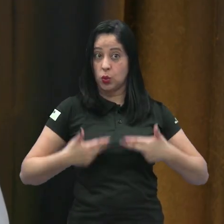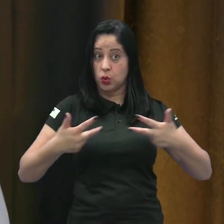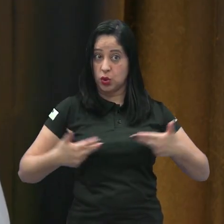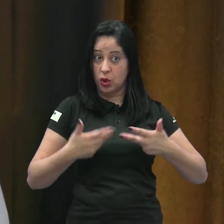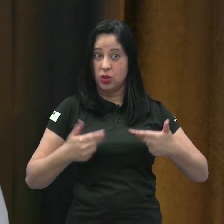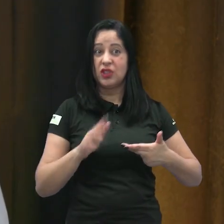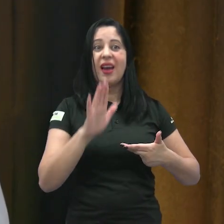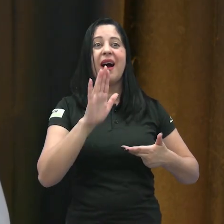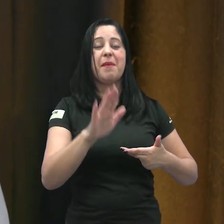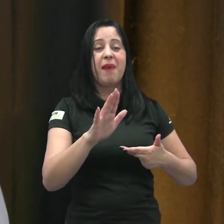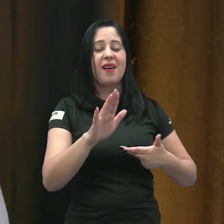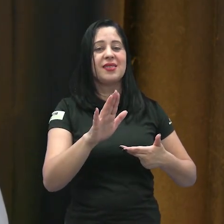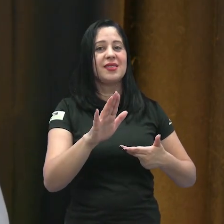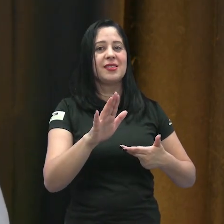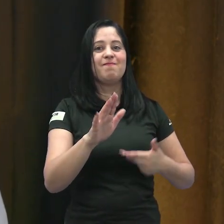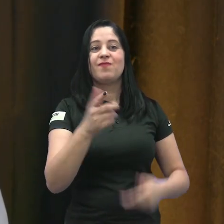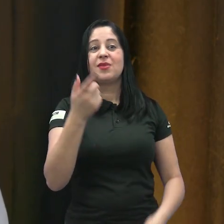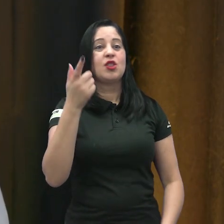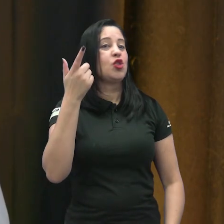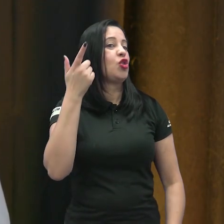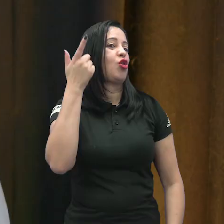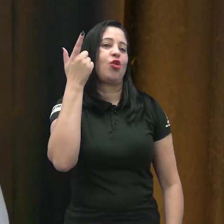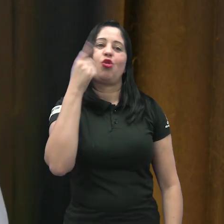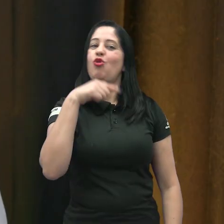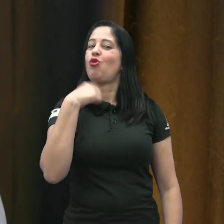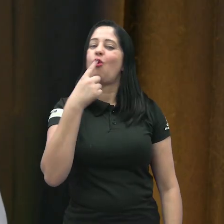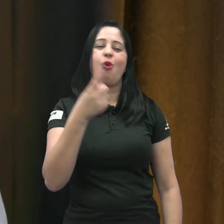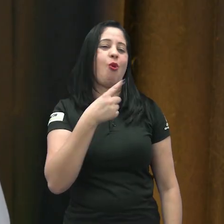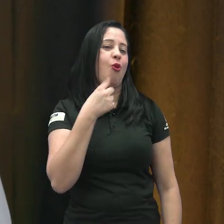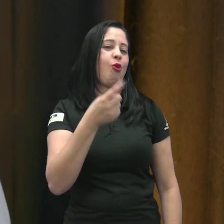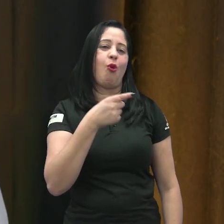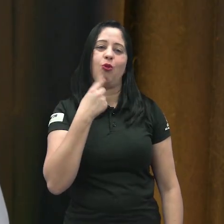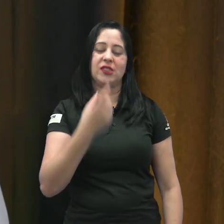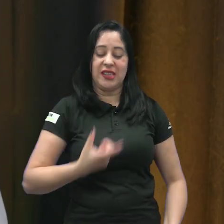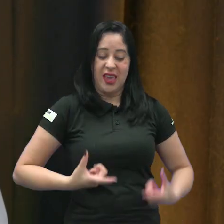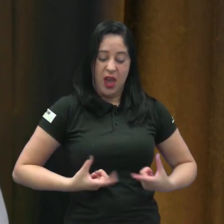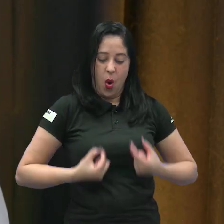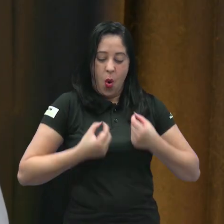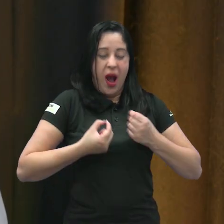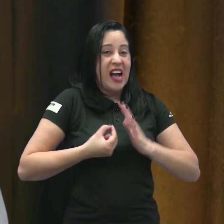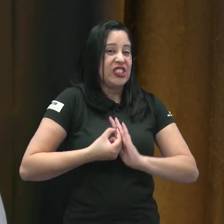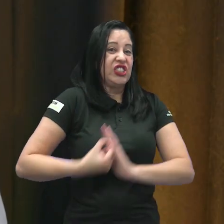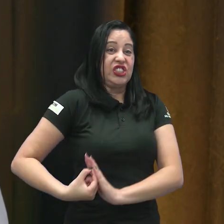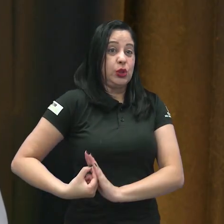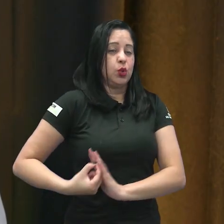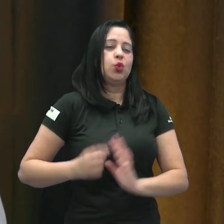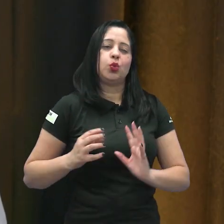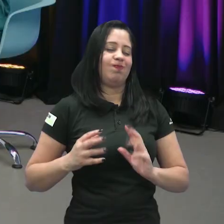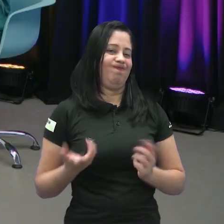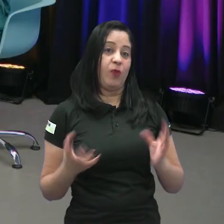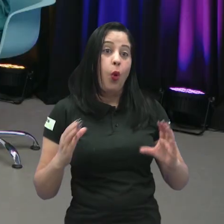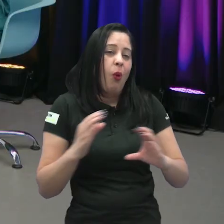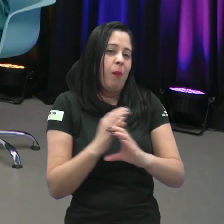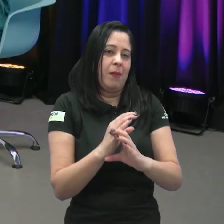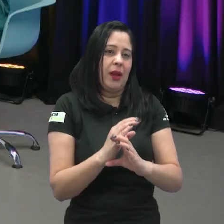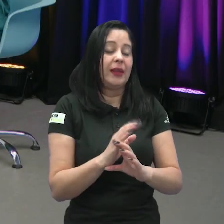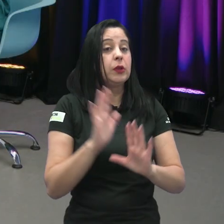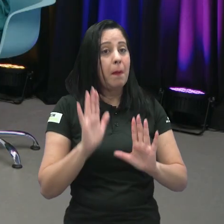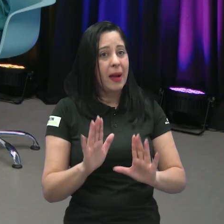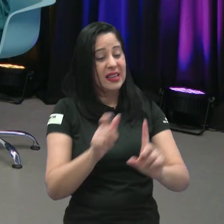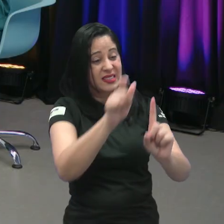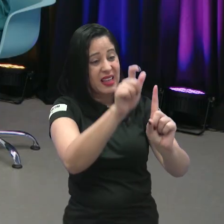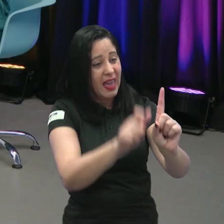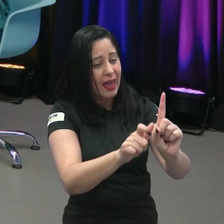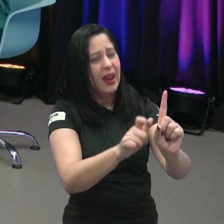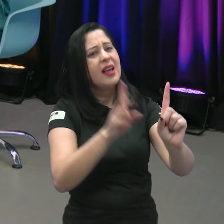cirurgia. Mas foi detectado que não foi tirado todo né, a raiz. Uhum. Né? Mas mesmo